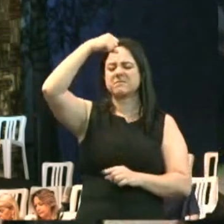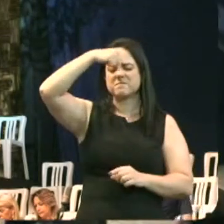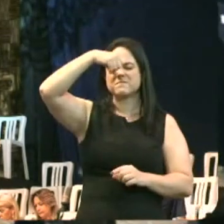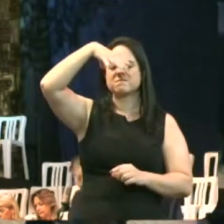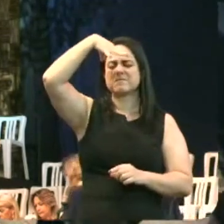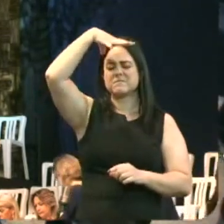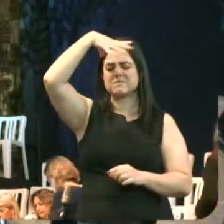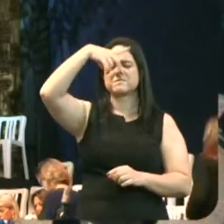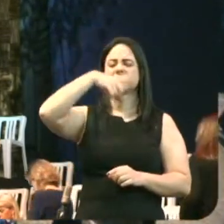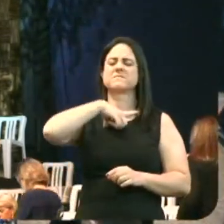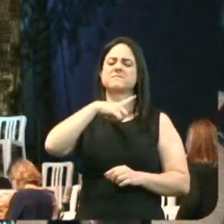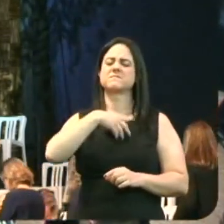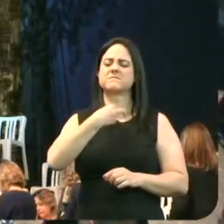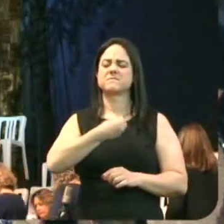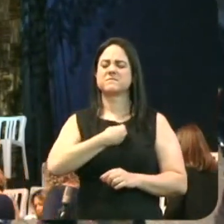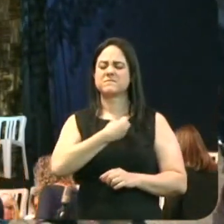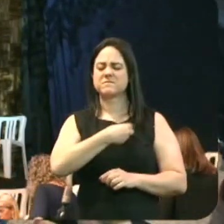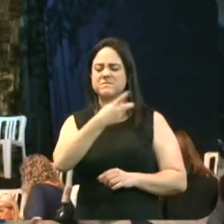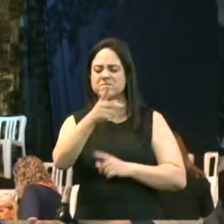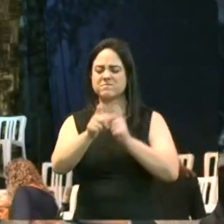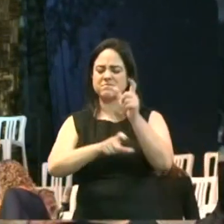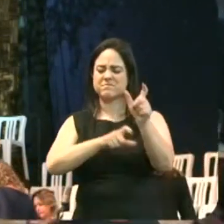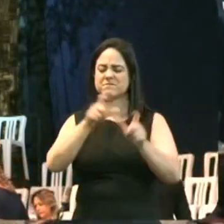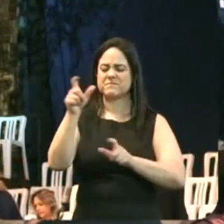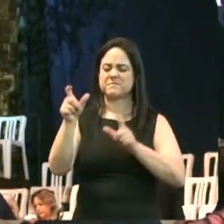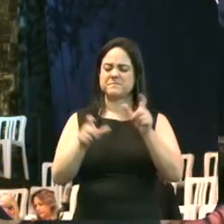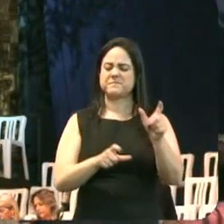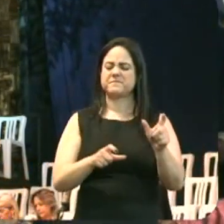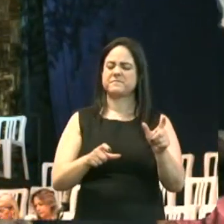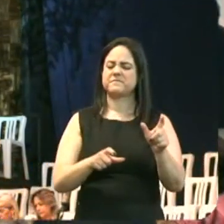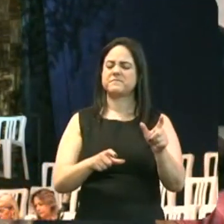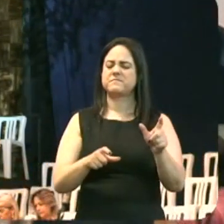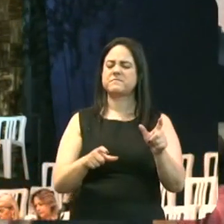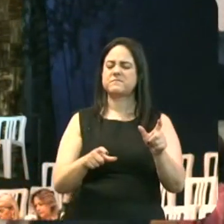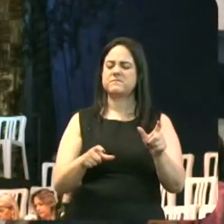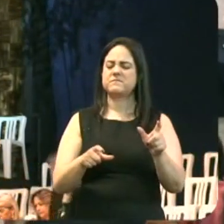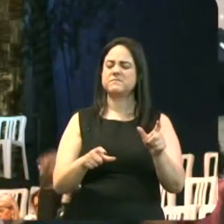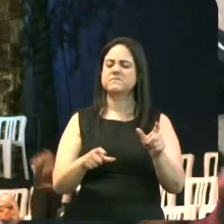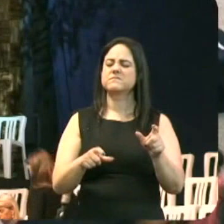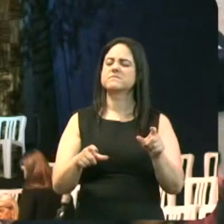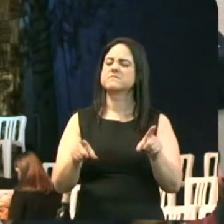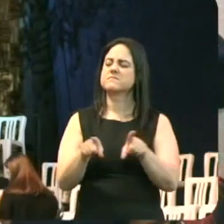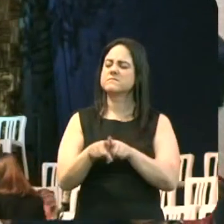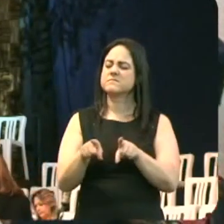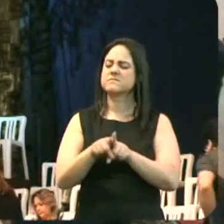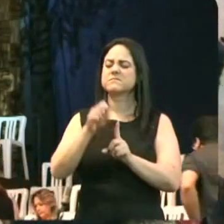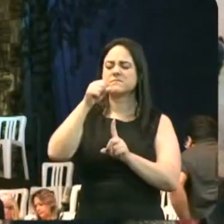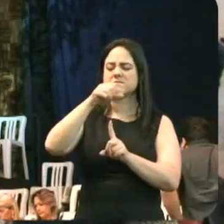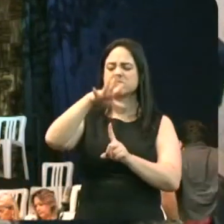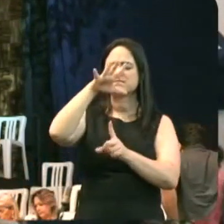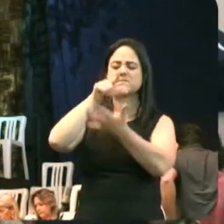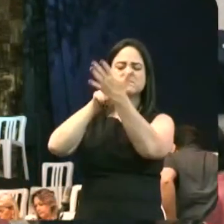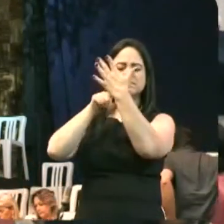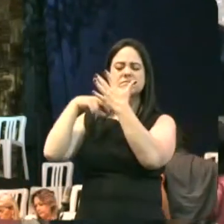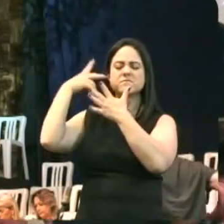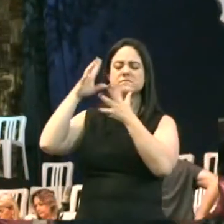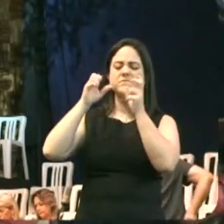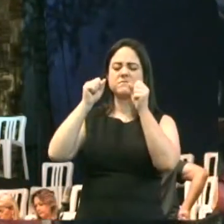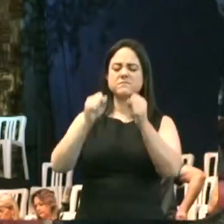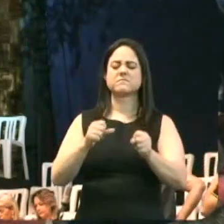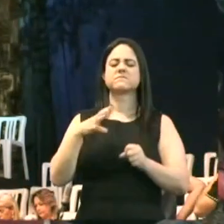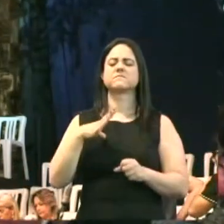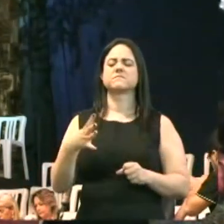que circundam a vida dessas pessoas, e não apenas ilumina, mas revela o teu poder